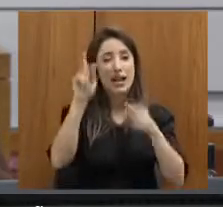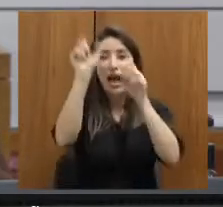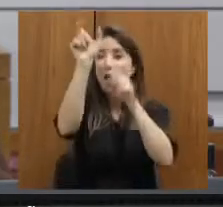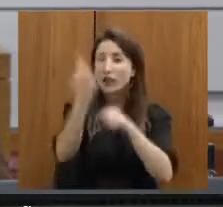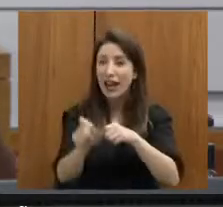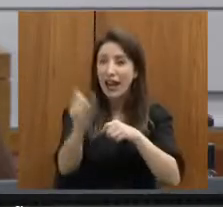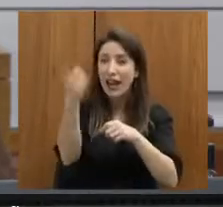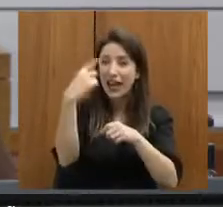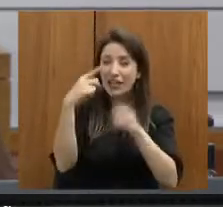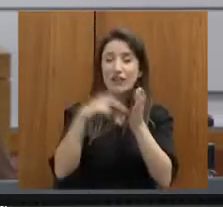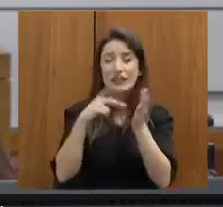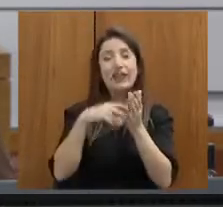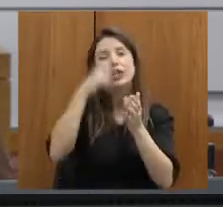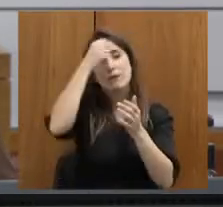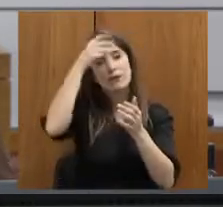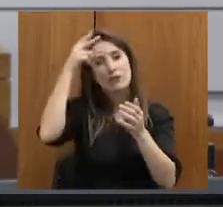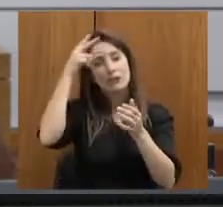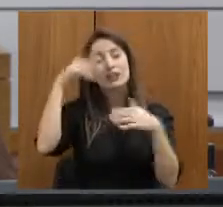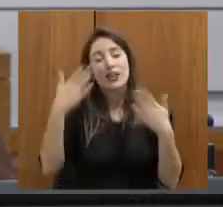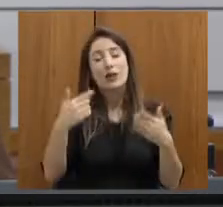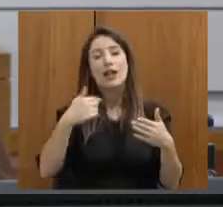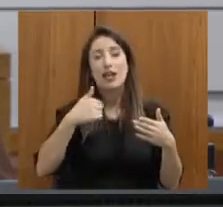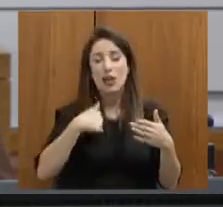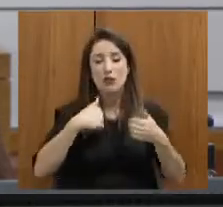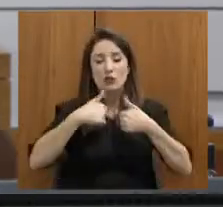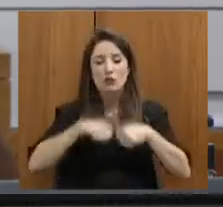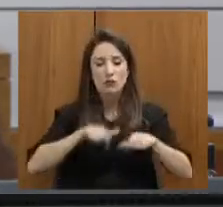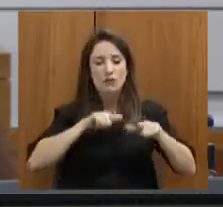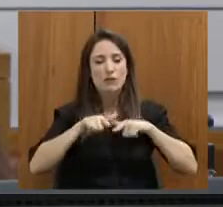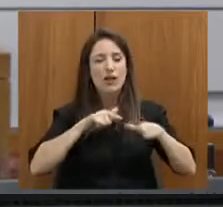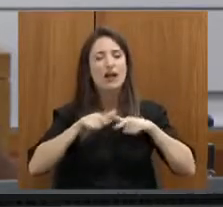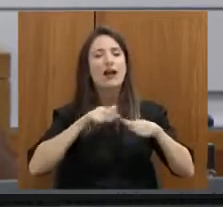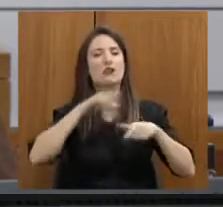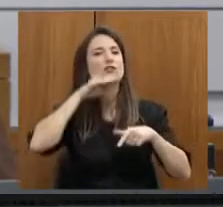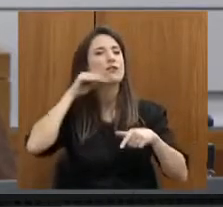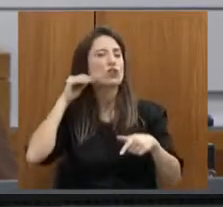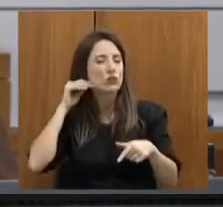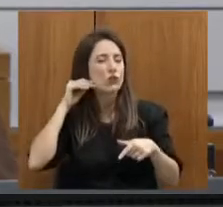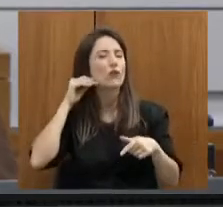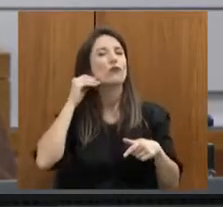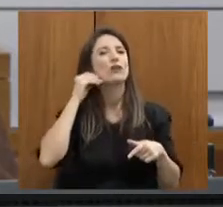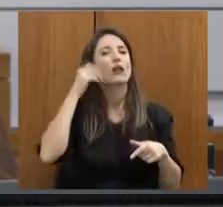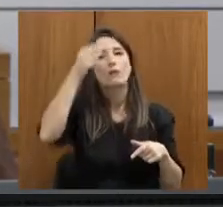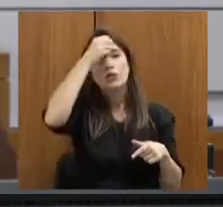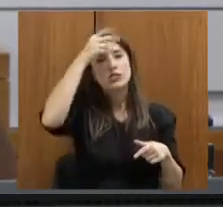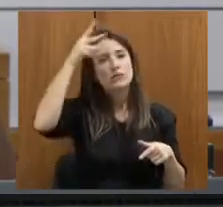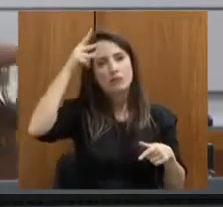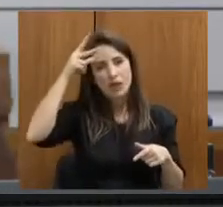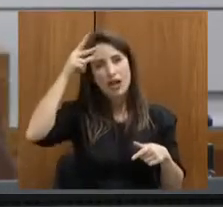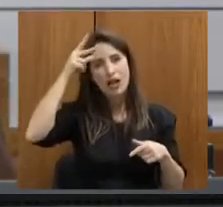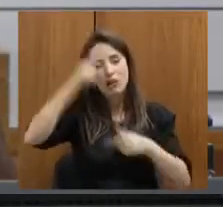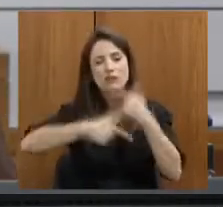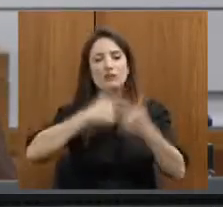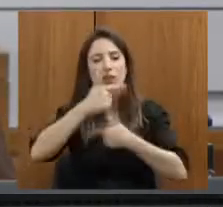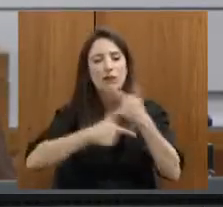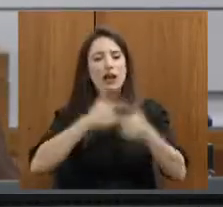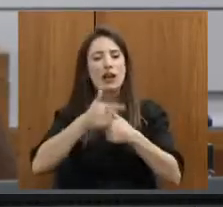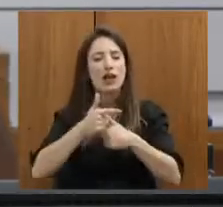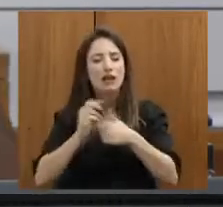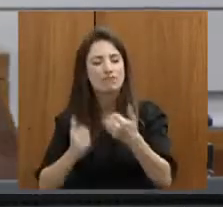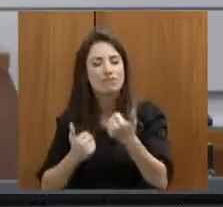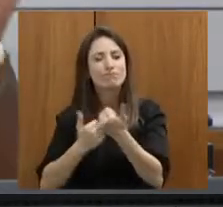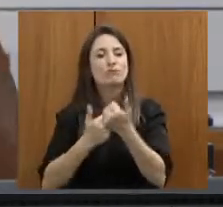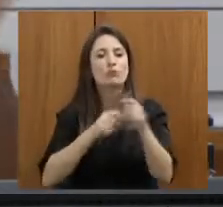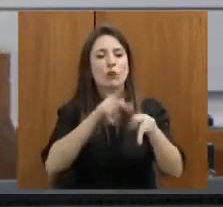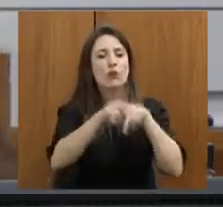pela prefeitura para vocês não é porque eu sou servidora eu estou servidora Municipal que eu não sou servidora eu estou servidora Municipal e eu tô trabalhando para população de